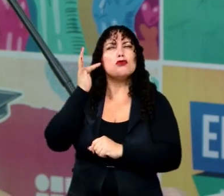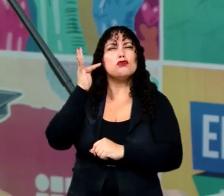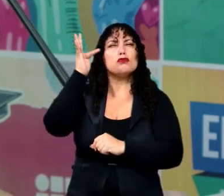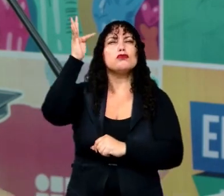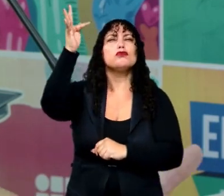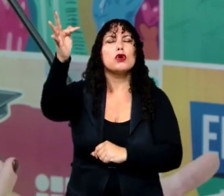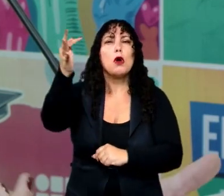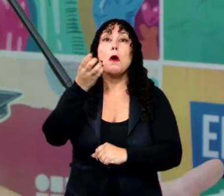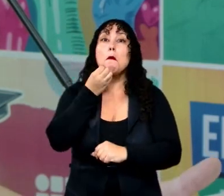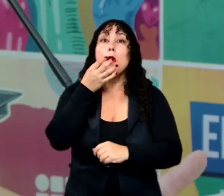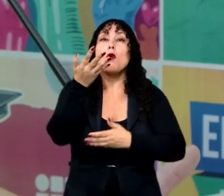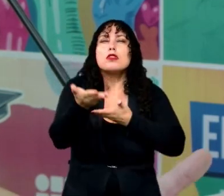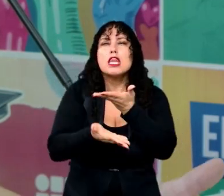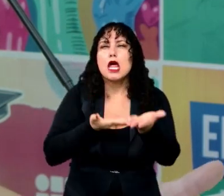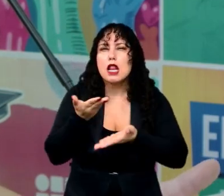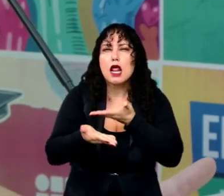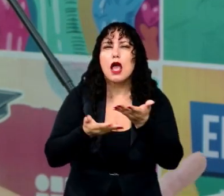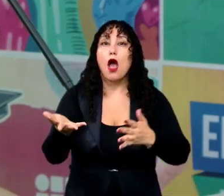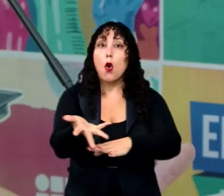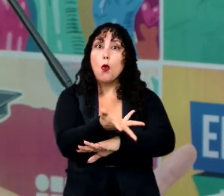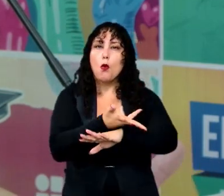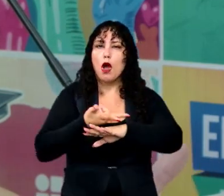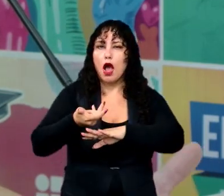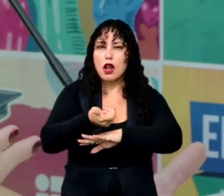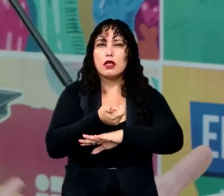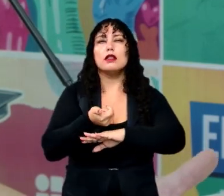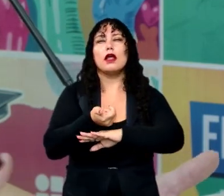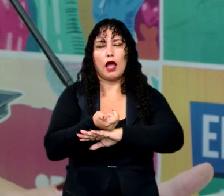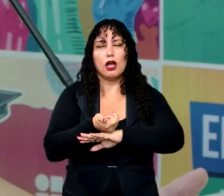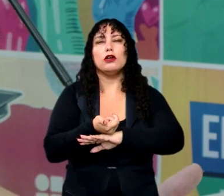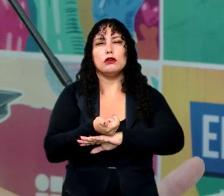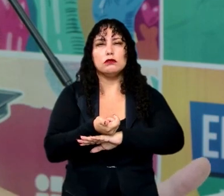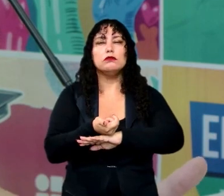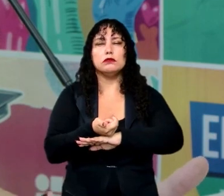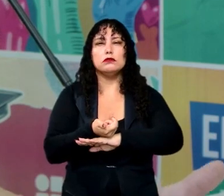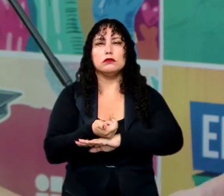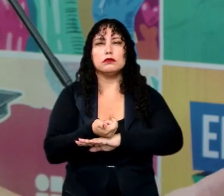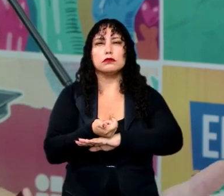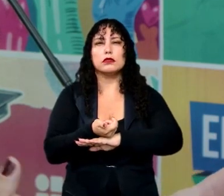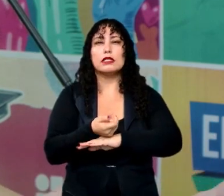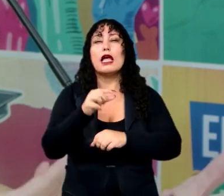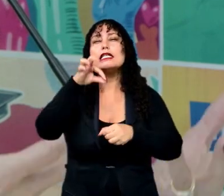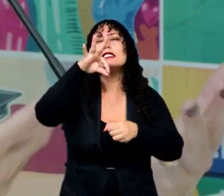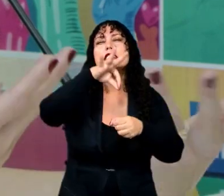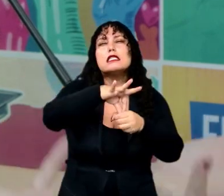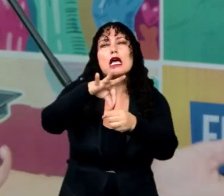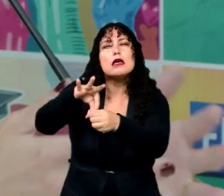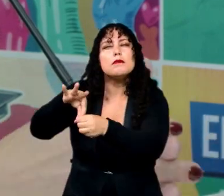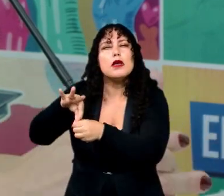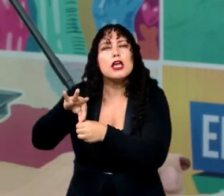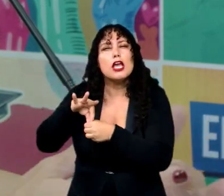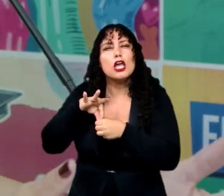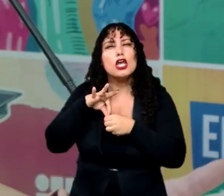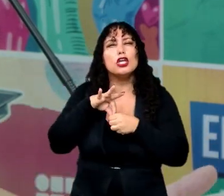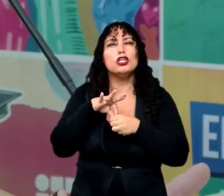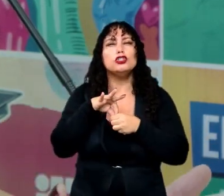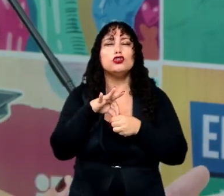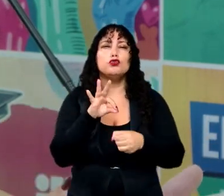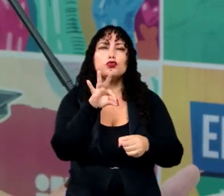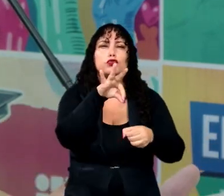bom o bom tratamento a qualidade do da do da semente né da dos do do